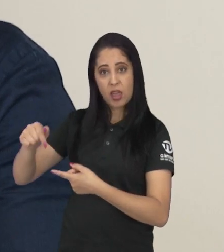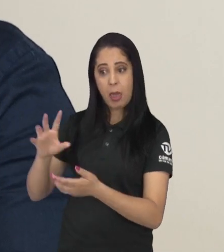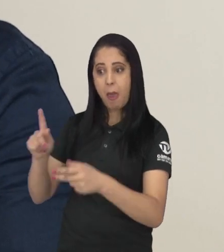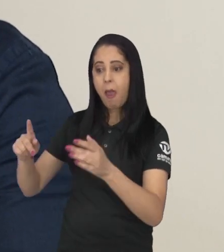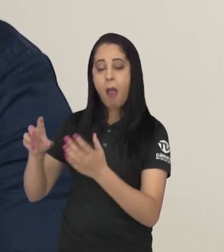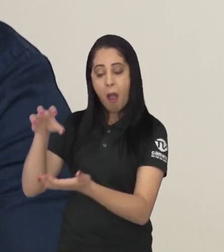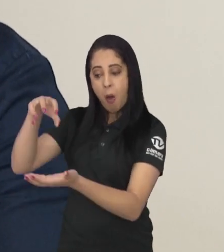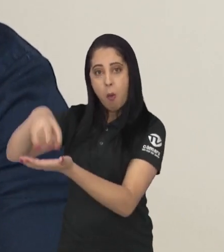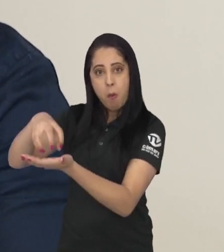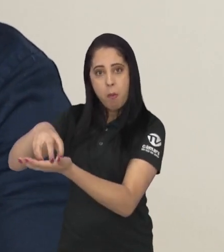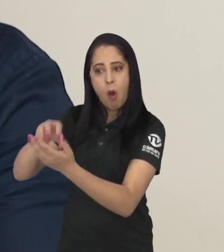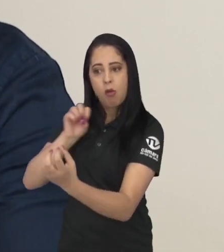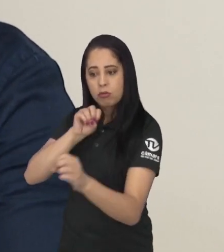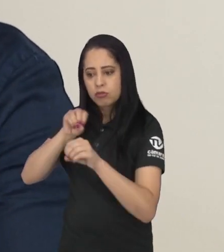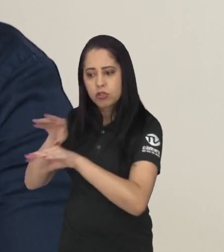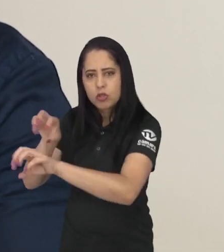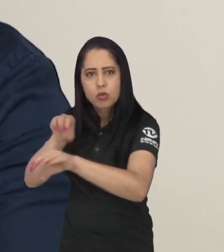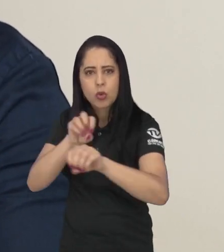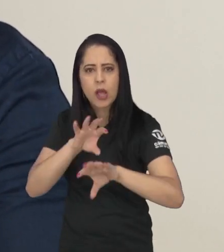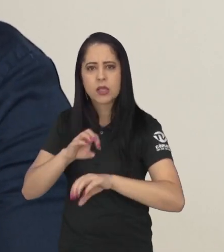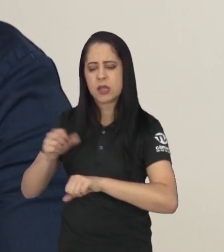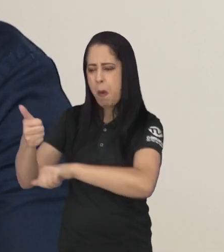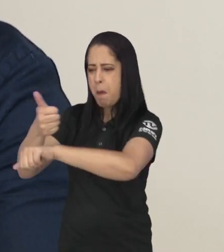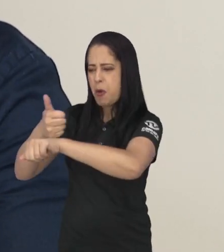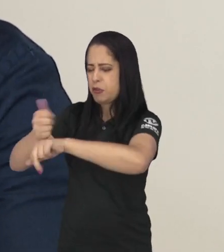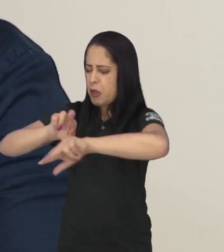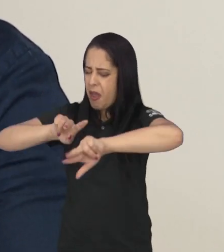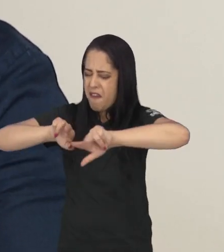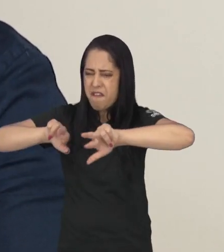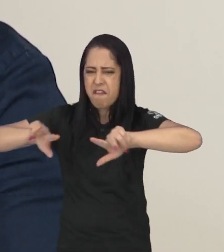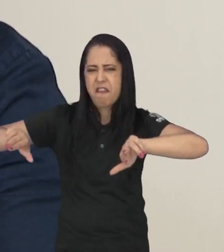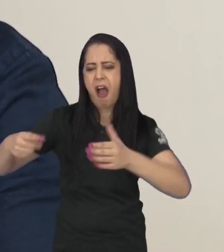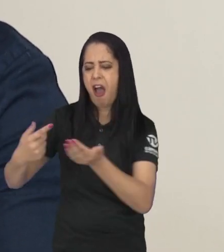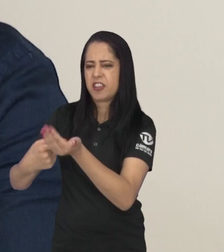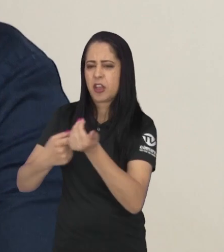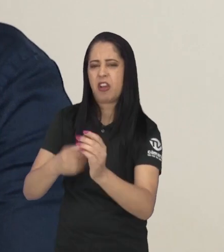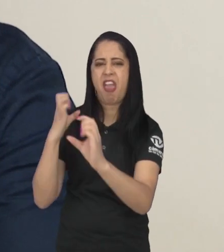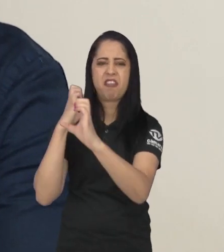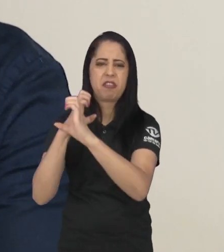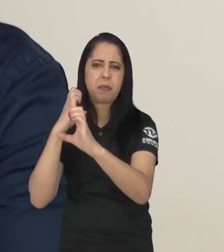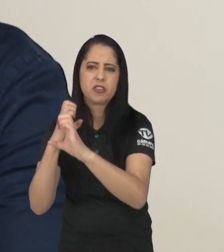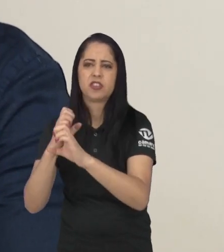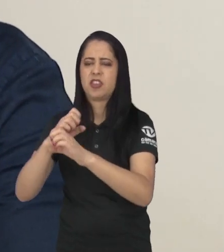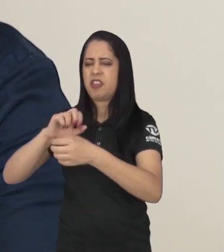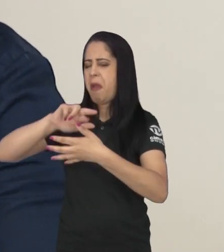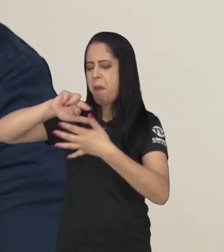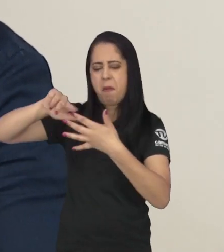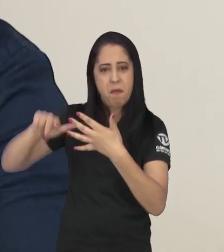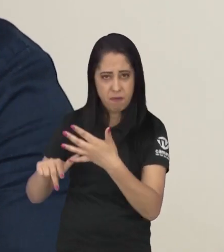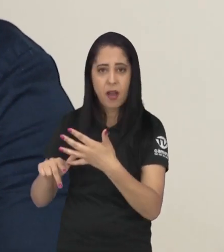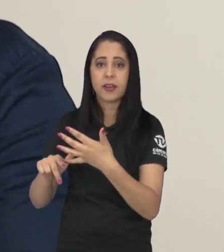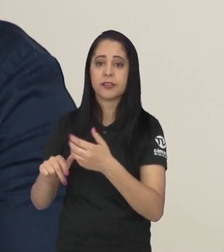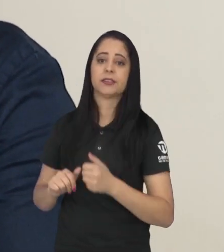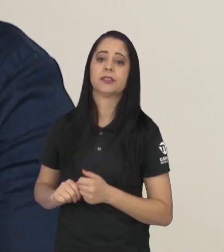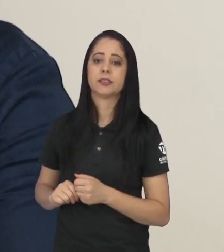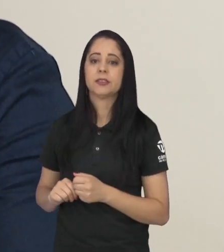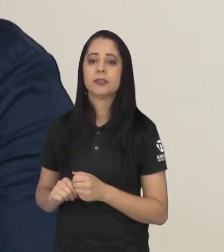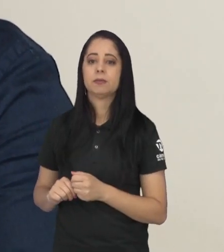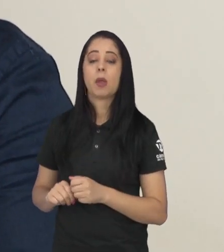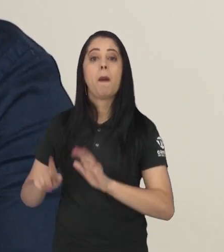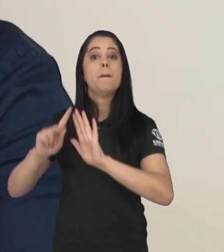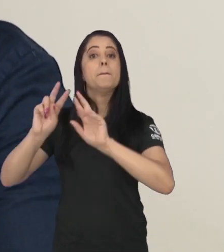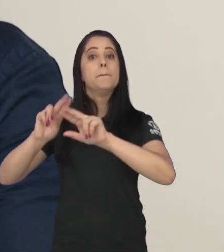polo educacional que forma muitos profissionais de tecnologia, engenheiros, enfim. E por